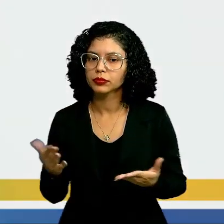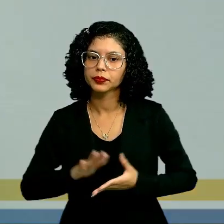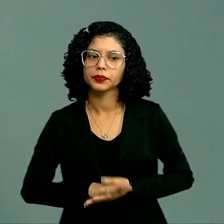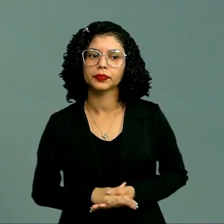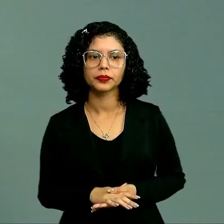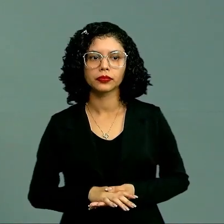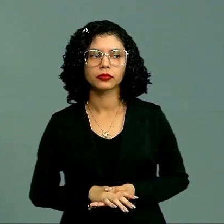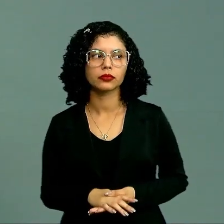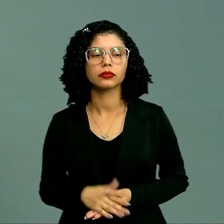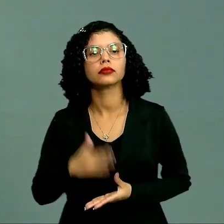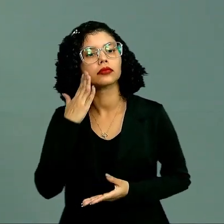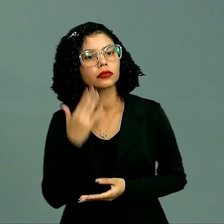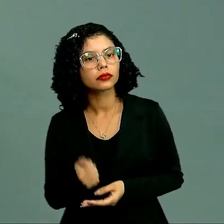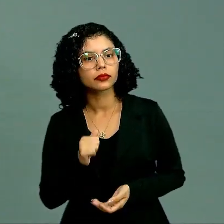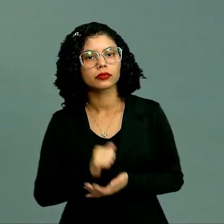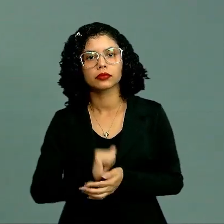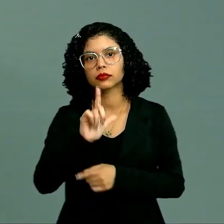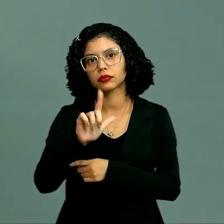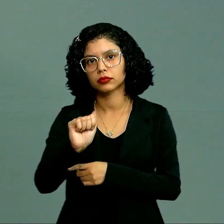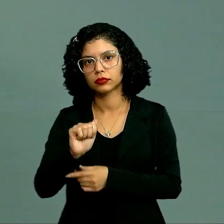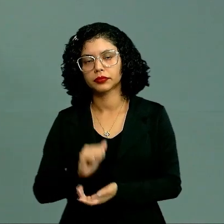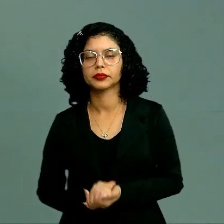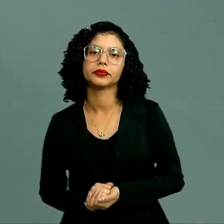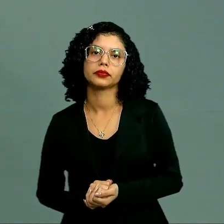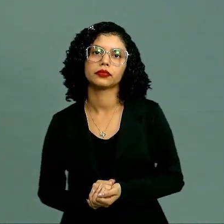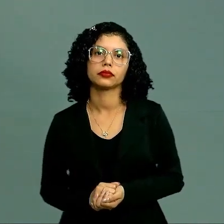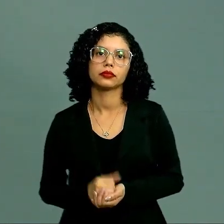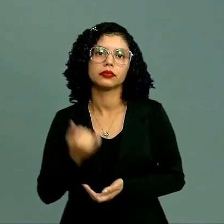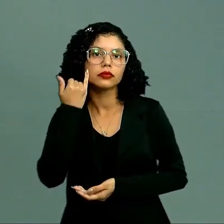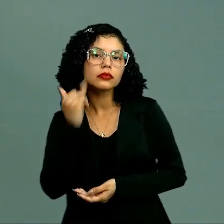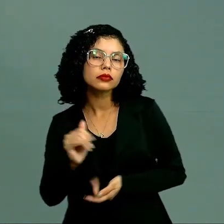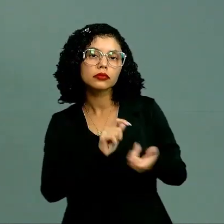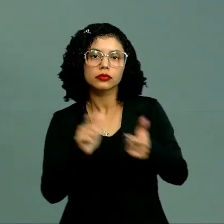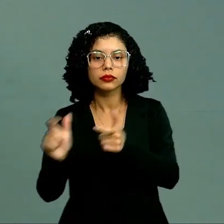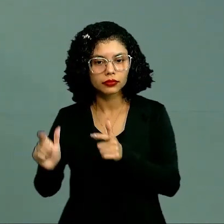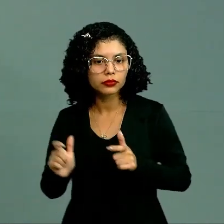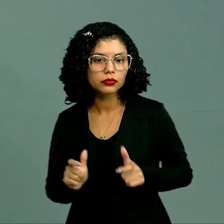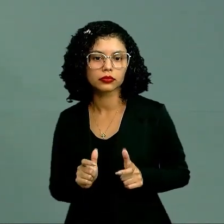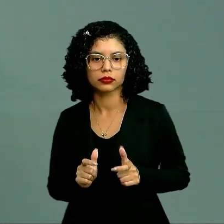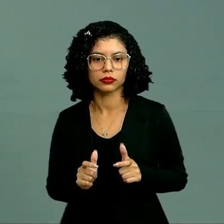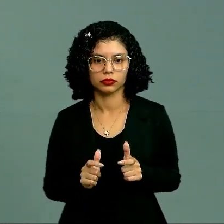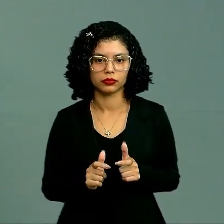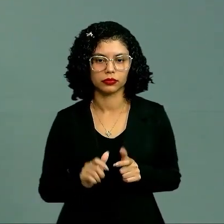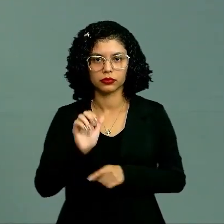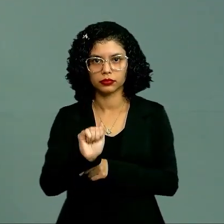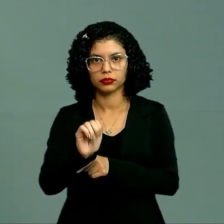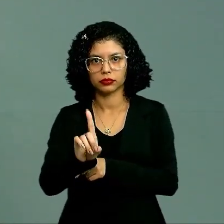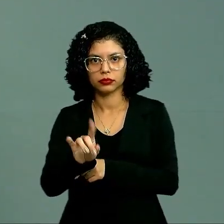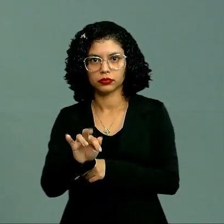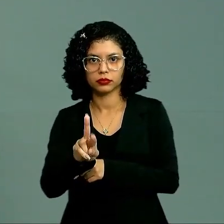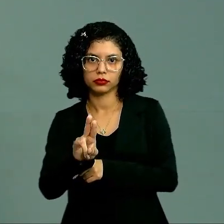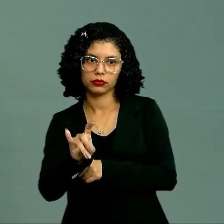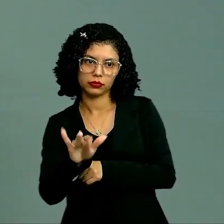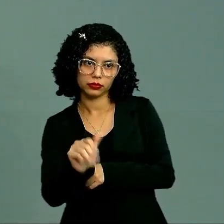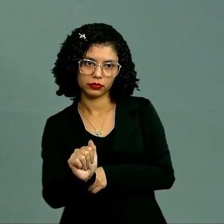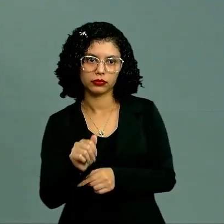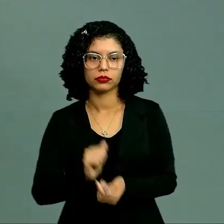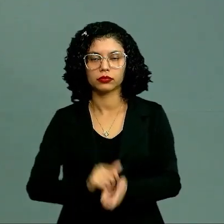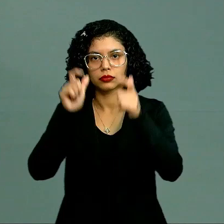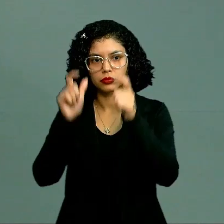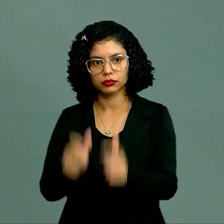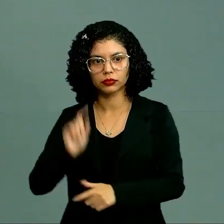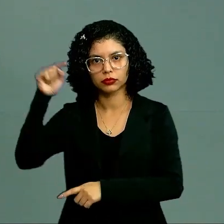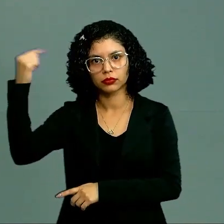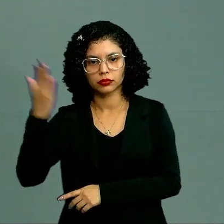ao. Todo mundo sabe, gente, que o lá, ele dá uma ideia de lugar, né? Nós temos aí um advérbio de lugar. Quando eu digo lá, lá na